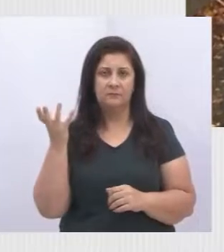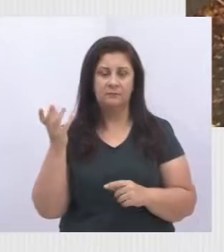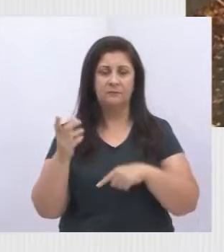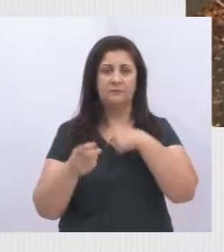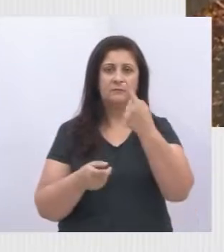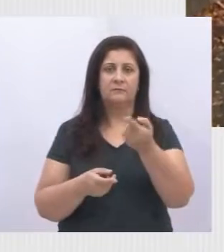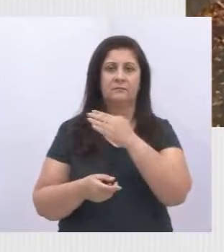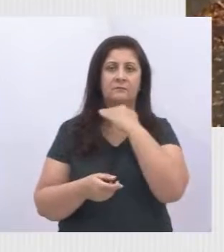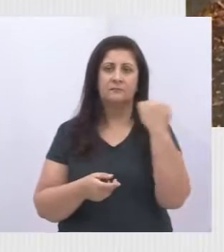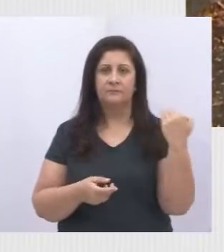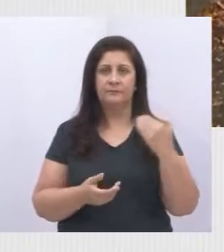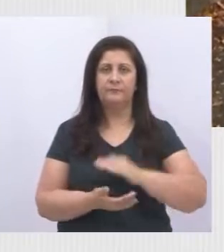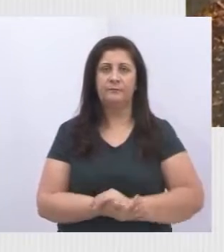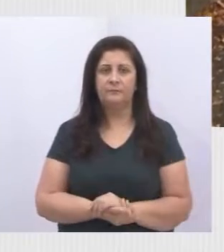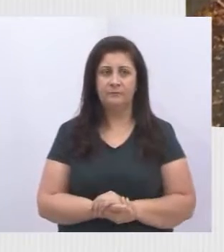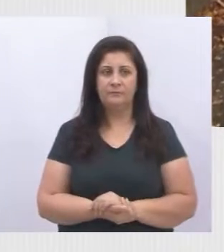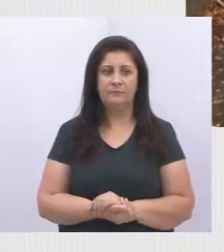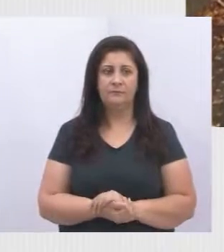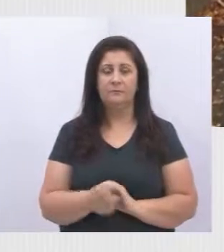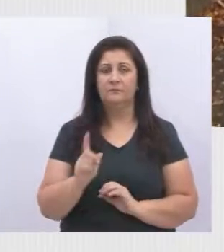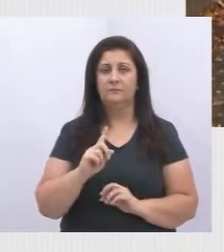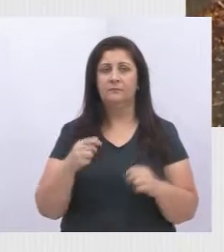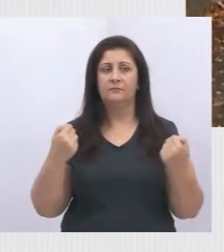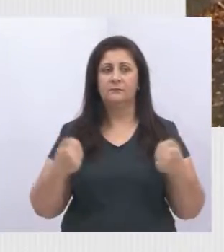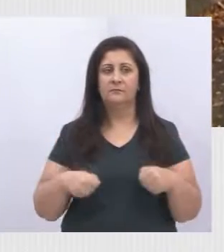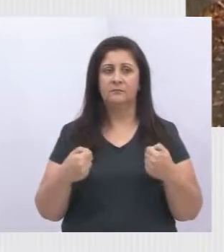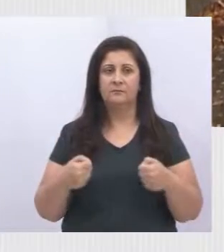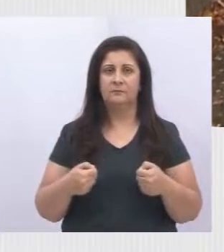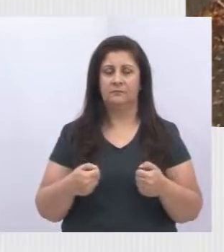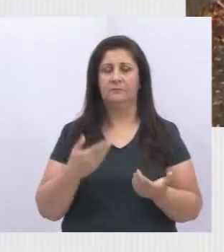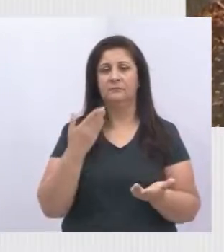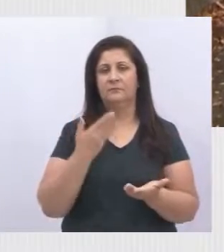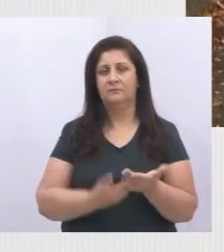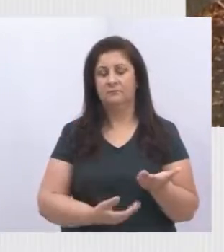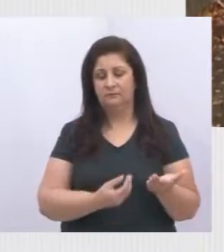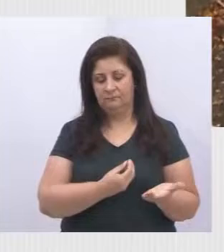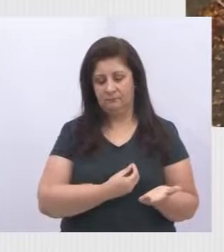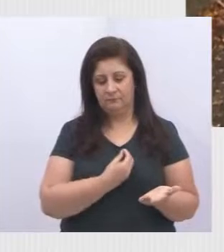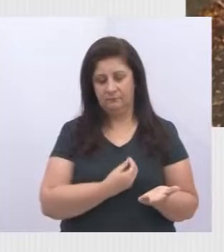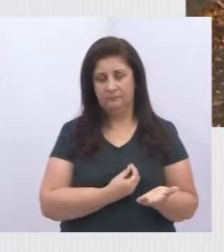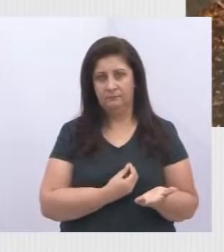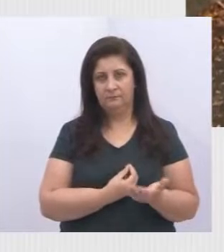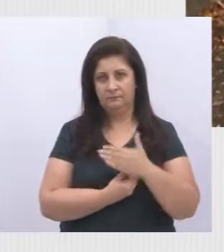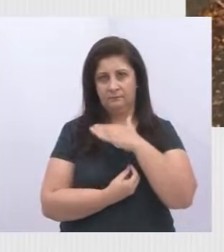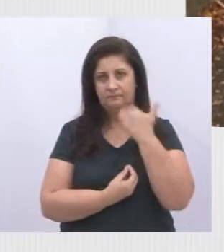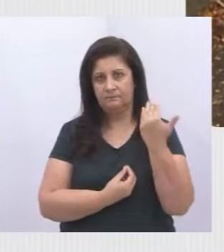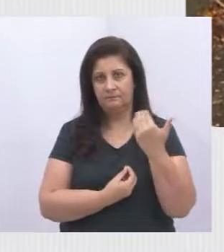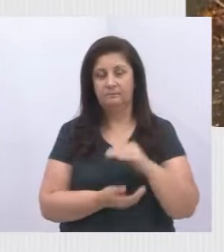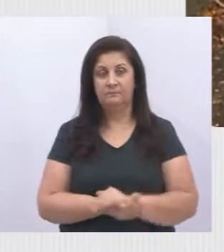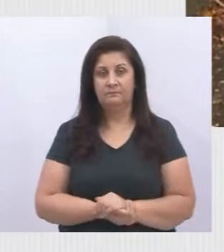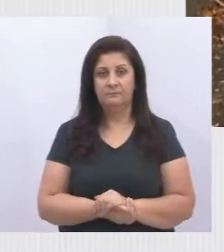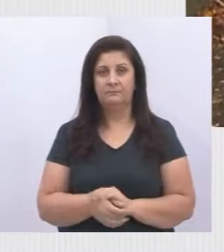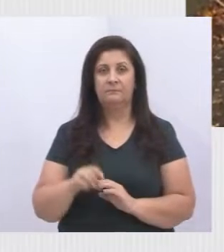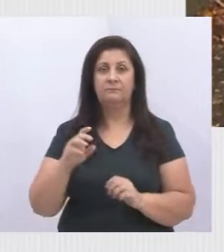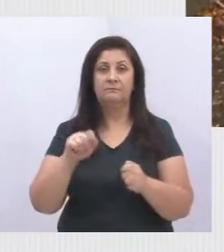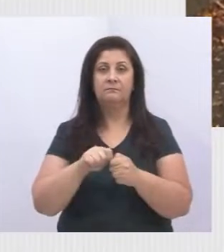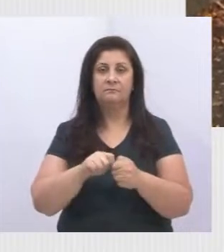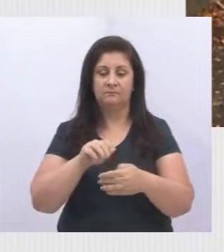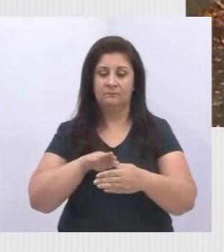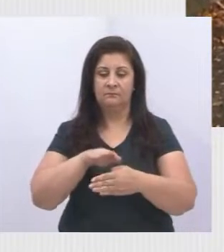foi a óbito. Não precisava de perder a vida aqui. Era só fazer a